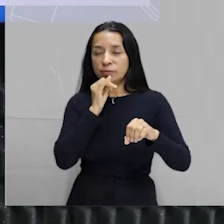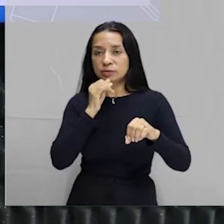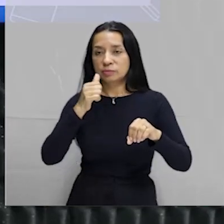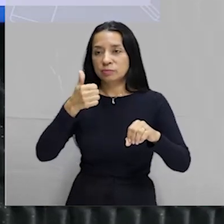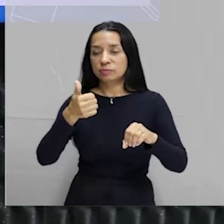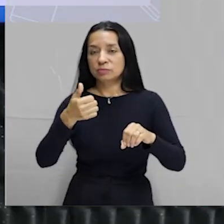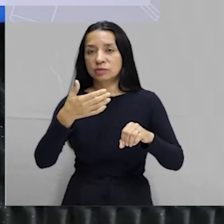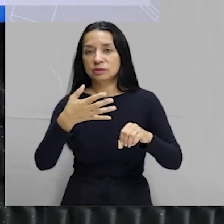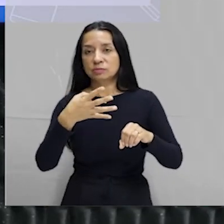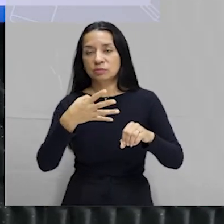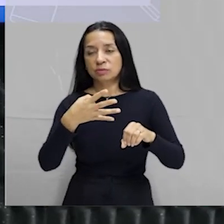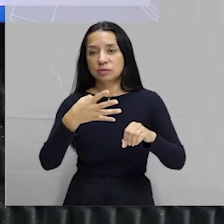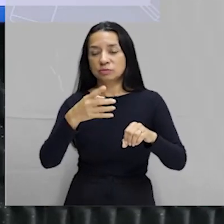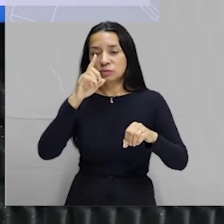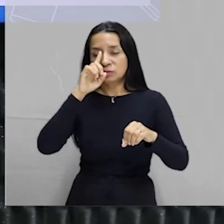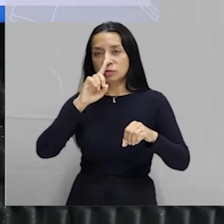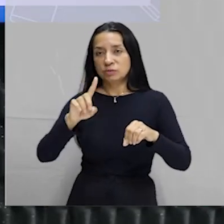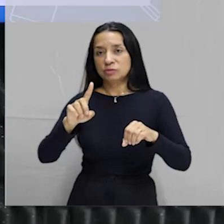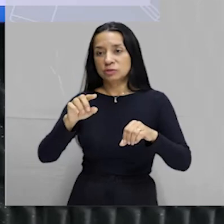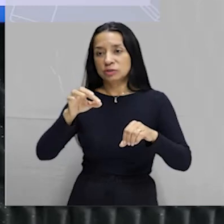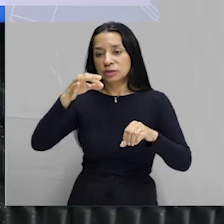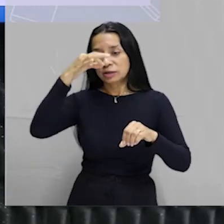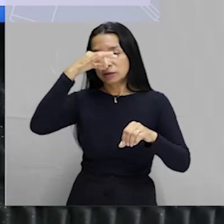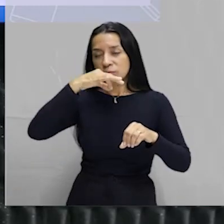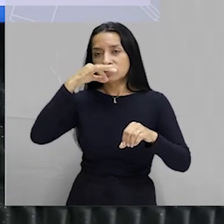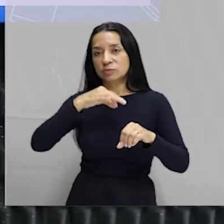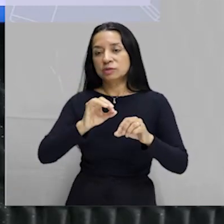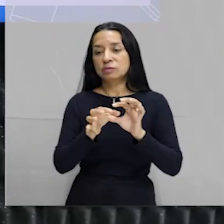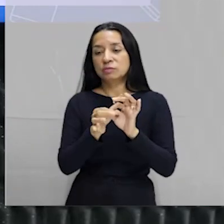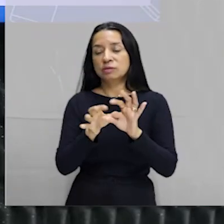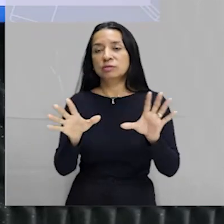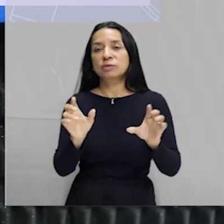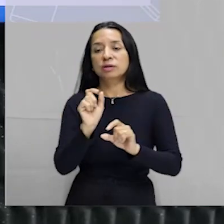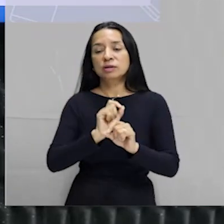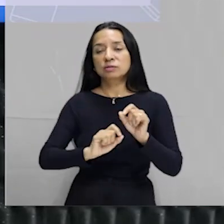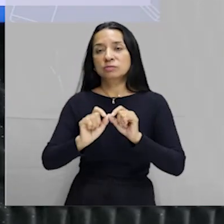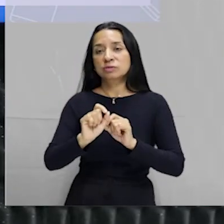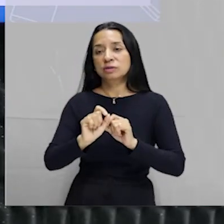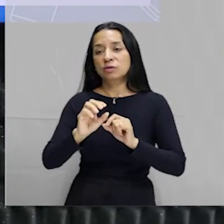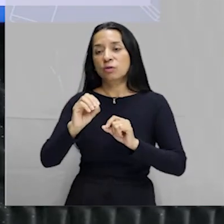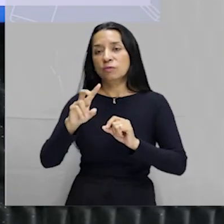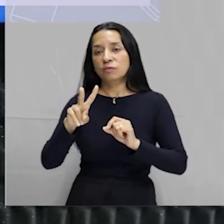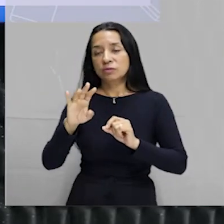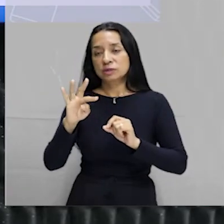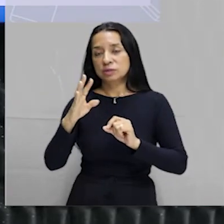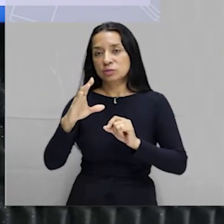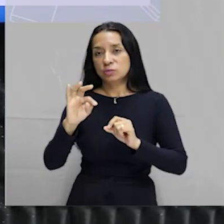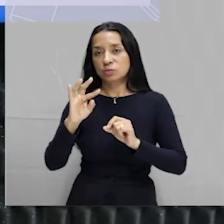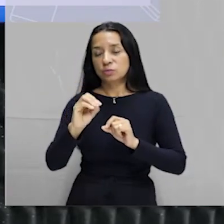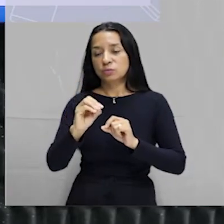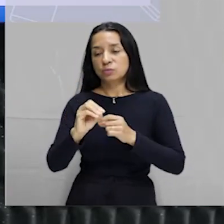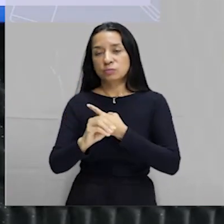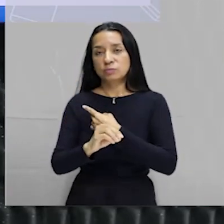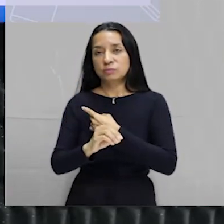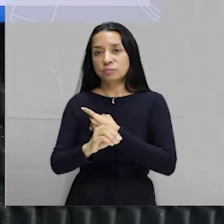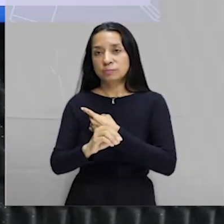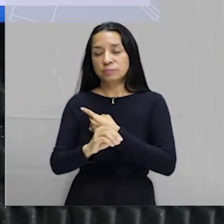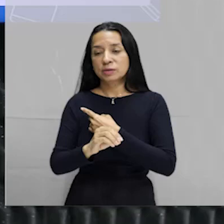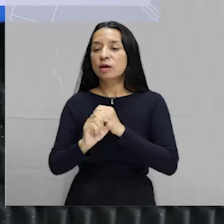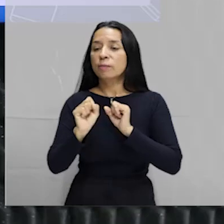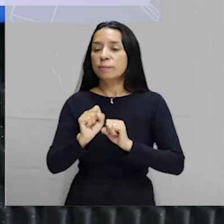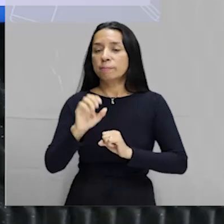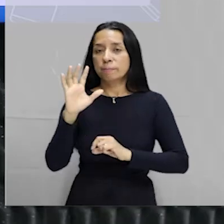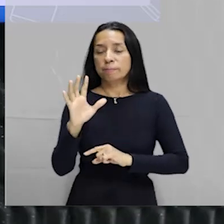dia do ciclo menstrual feminino, que seja liberado um ovócito. Só que aqui, em raros casos,